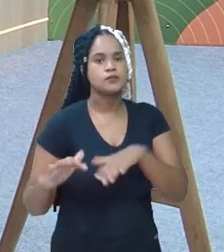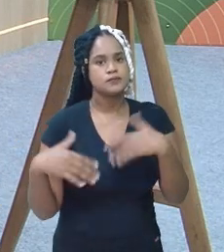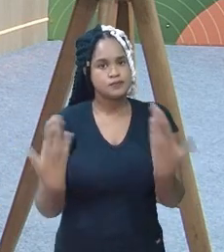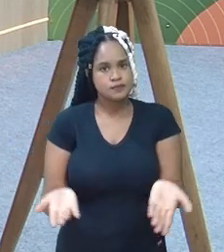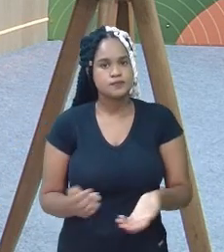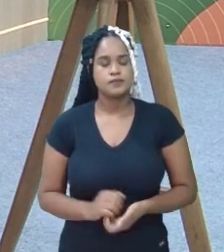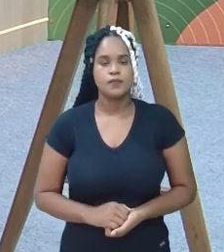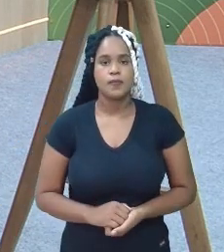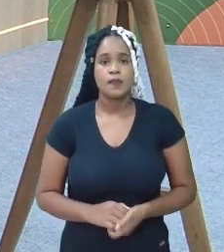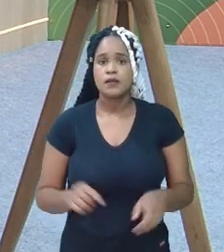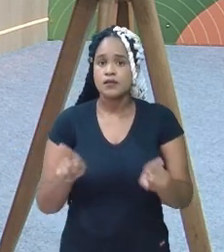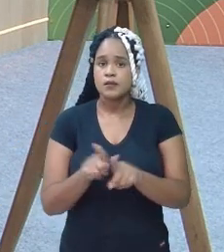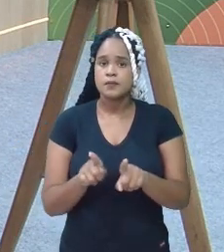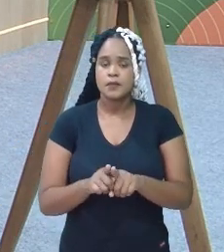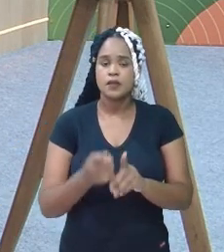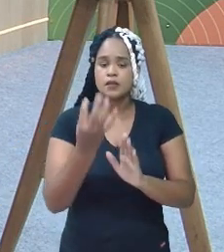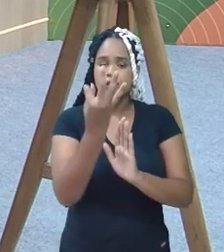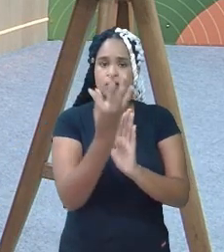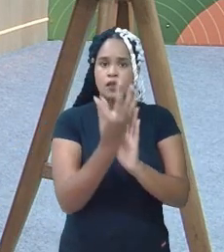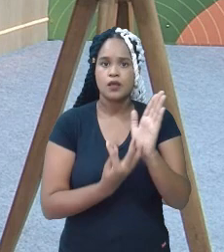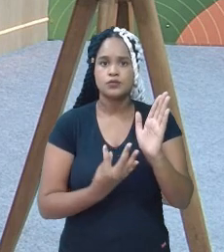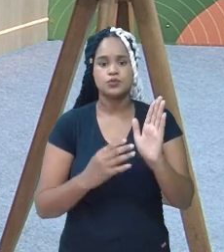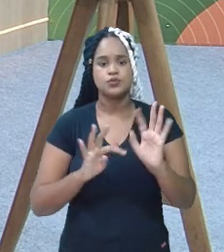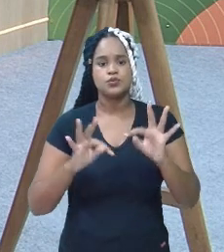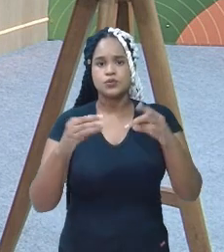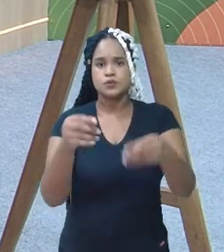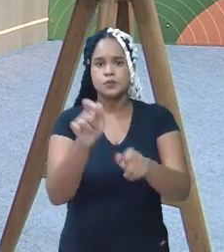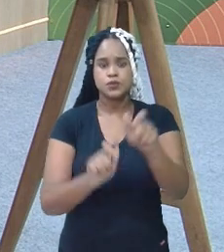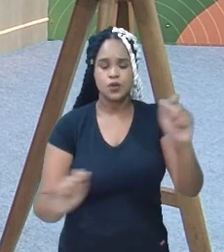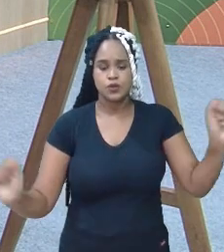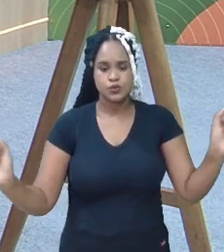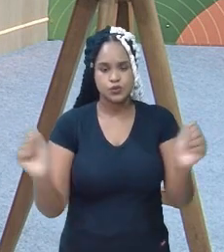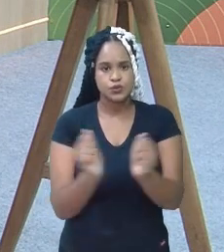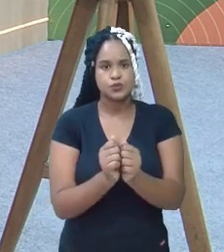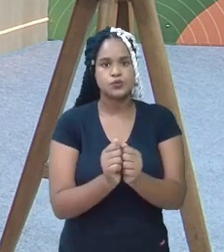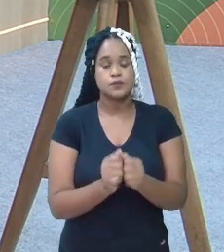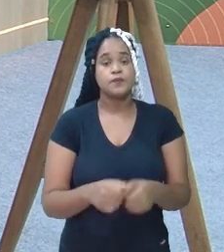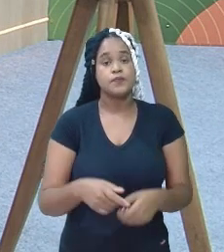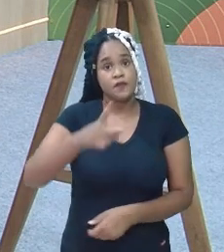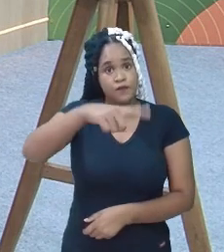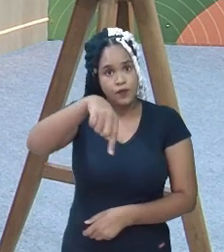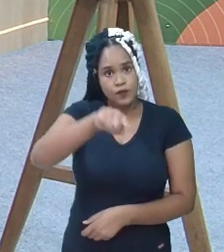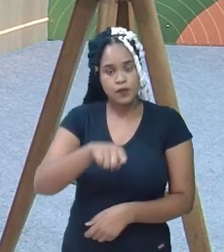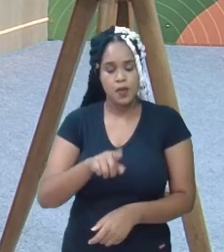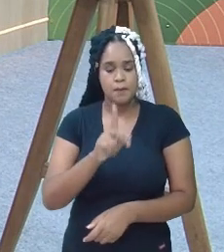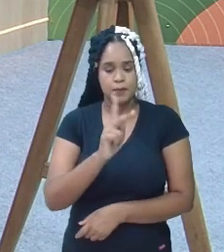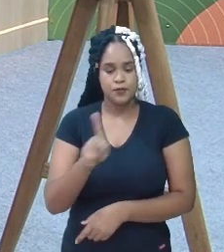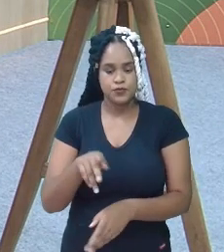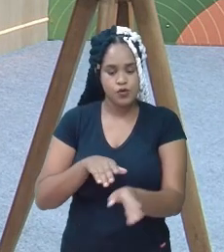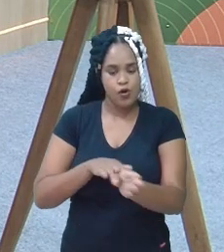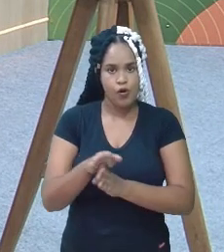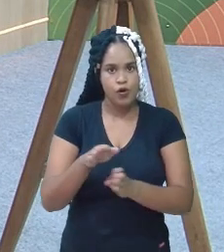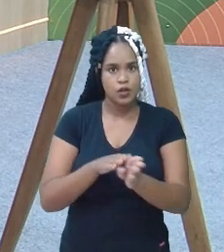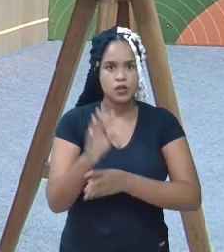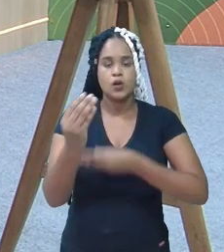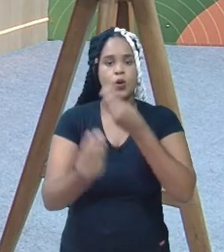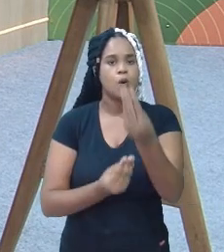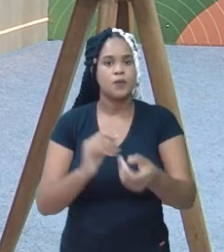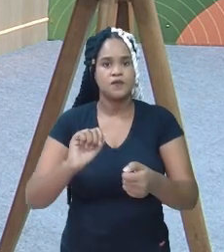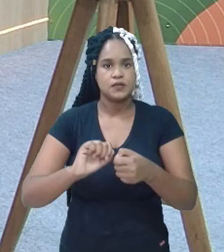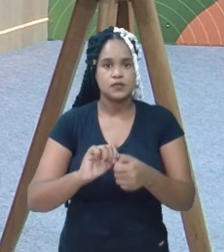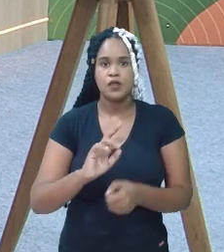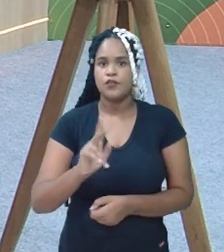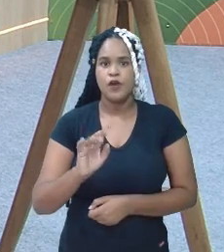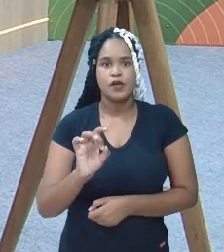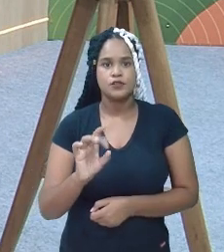coletivo. Então, cada um começa, então o professor vai dizer ele como é que faz um texto coletivo. Não é eu chegar